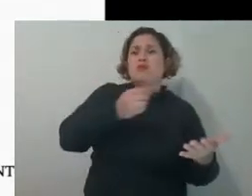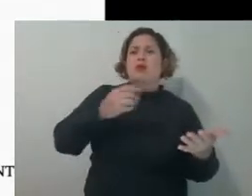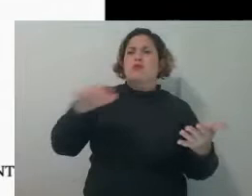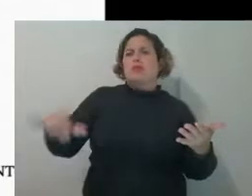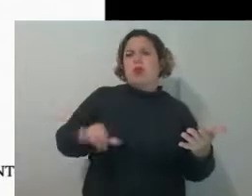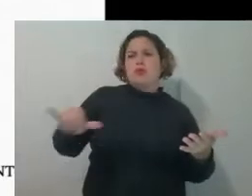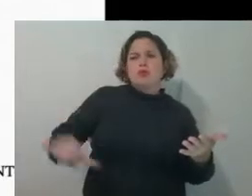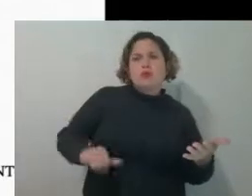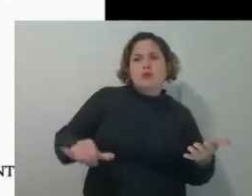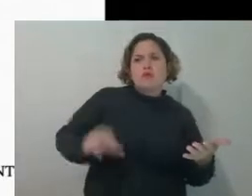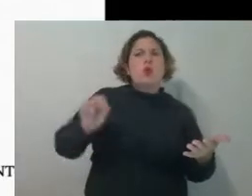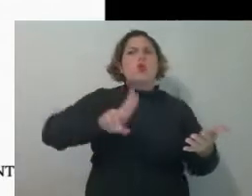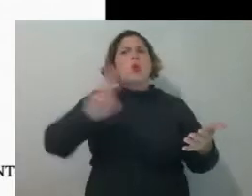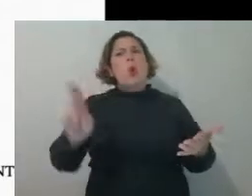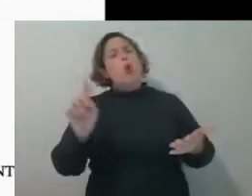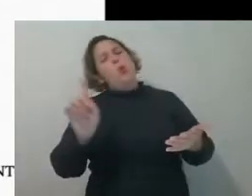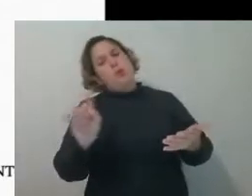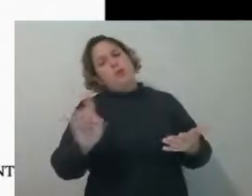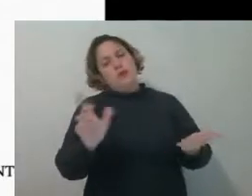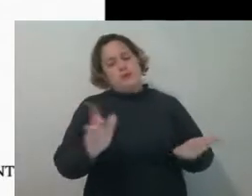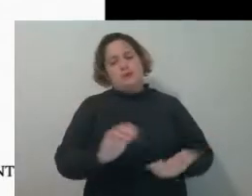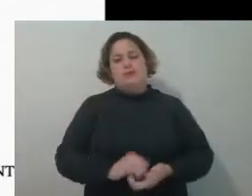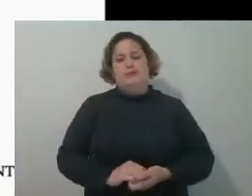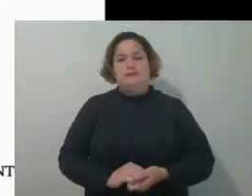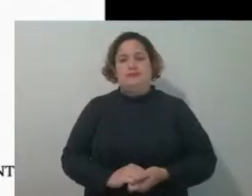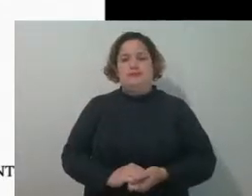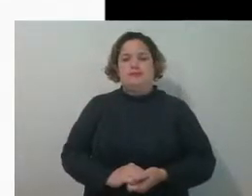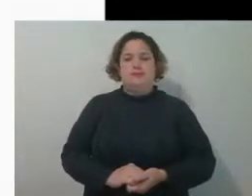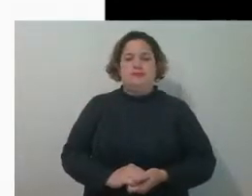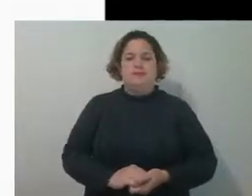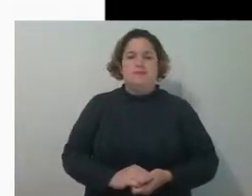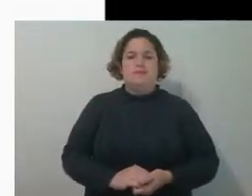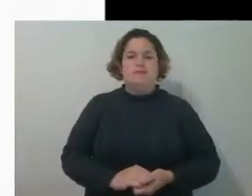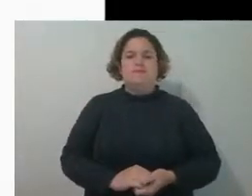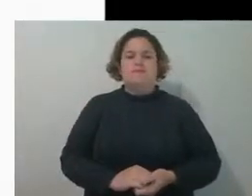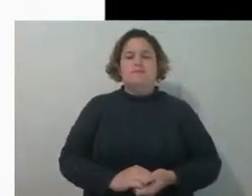sofrendo maus tratos ou não.